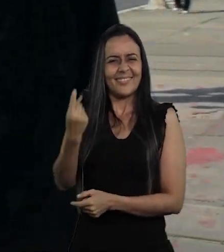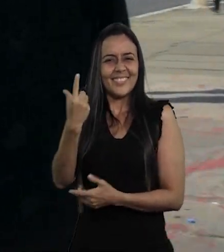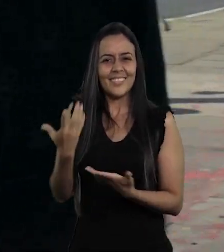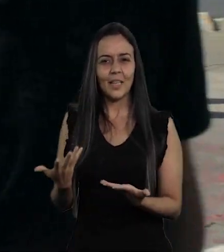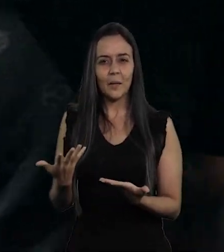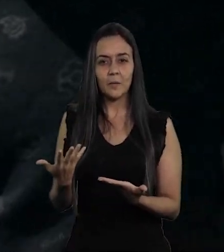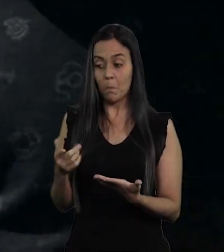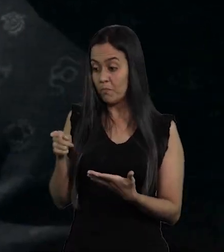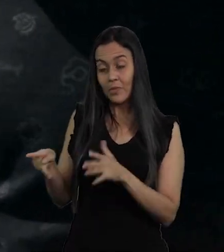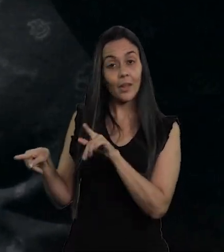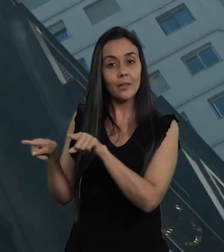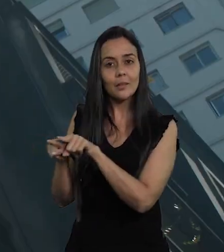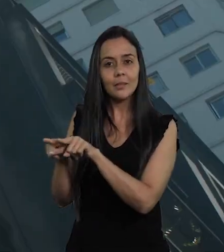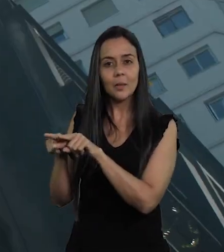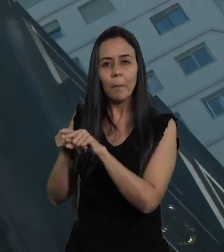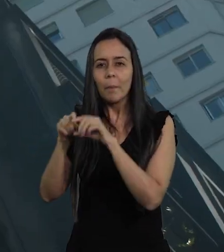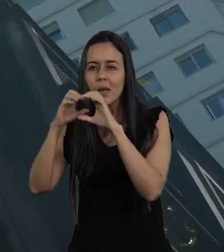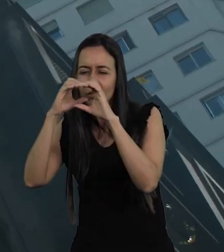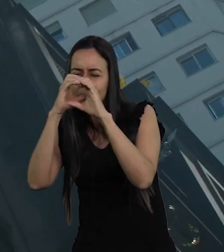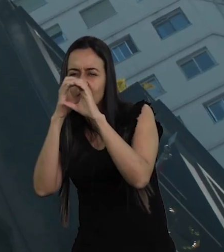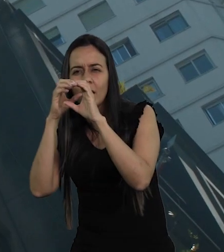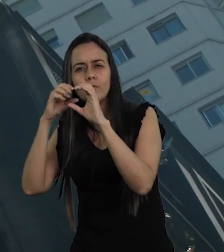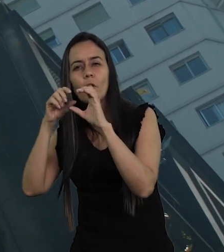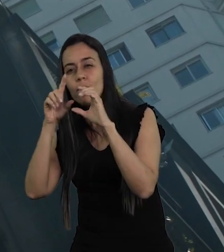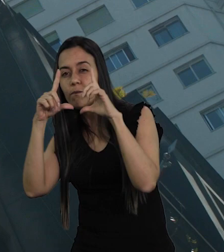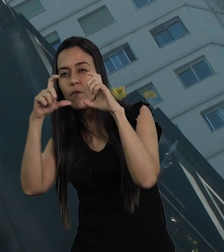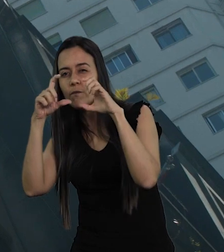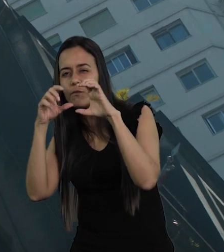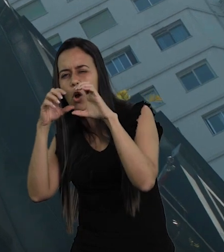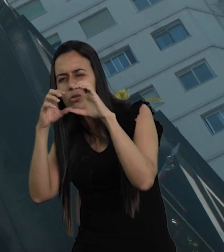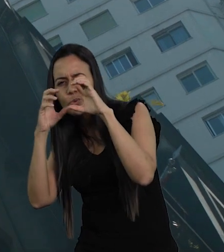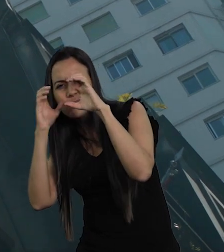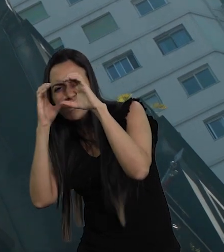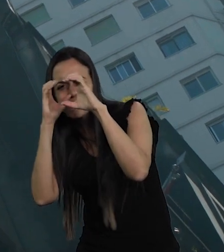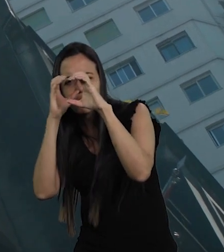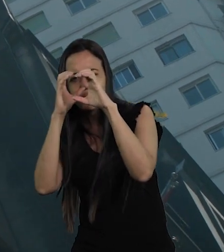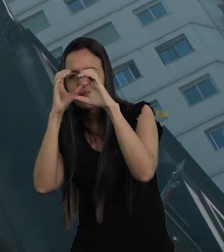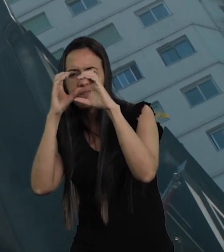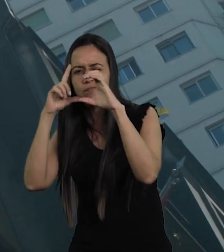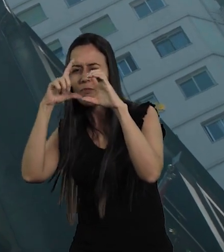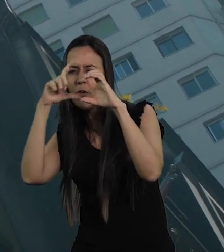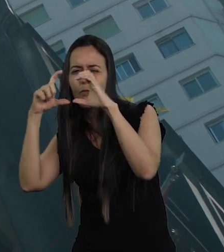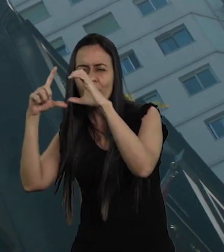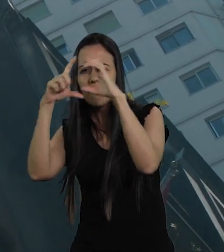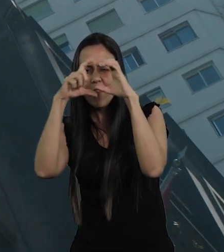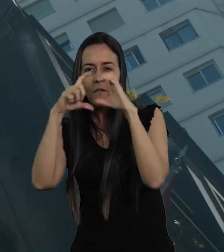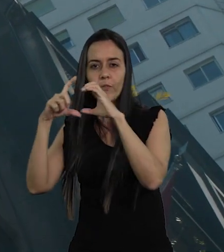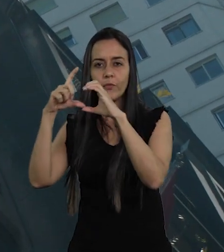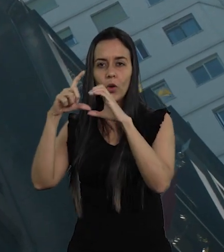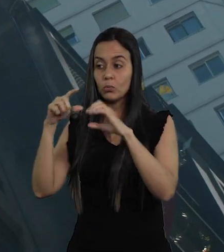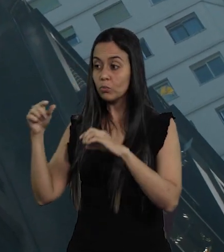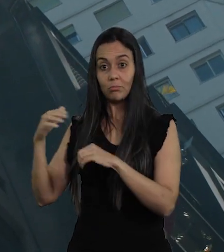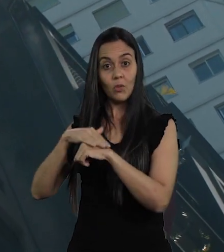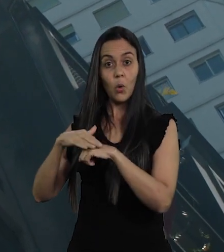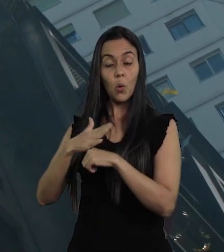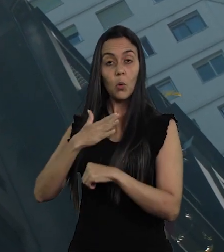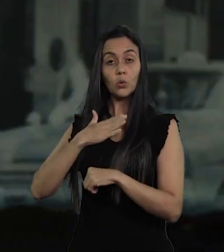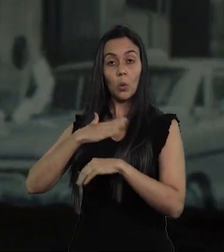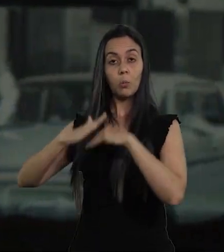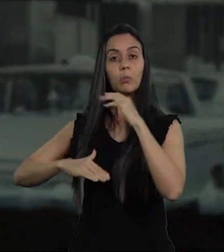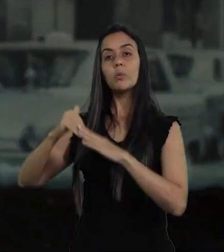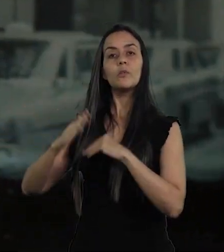Ele é fotógrafo também, um super fotógrafo. E ele achou interessante o meu trabalho e quis fazer um autorretrato. Pediu